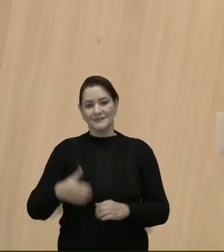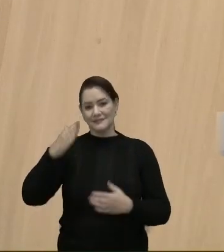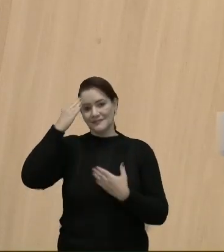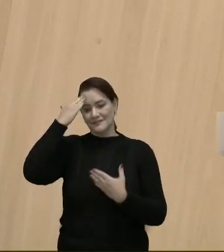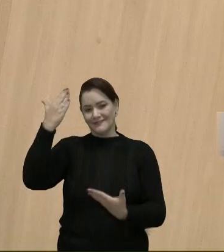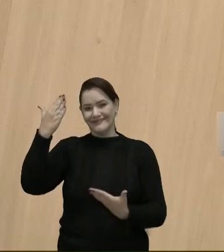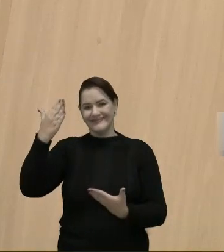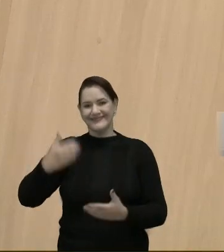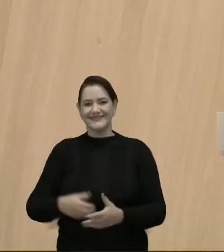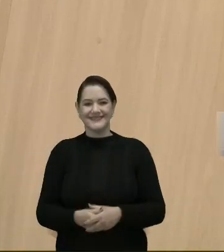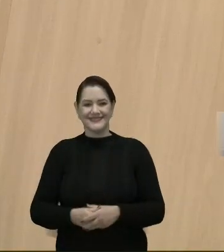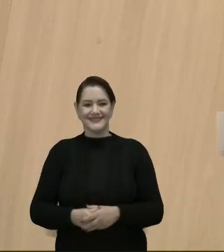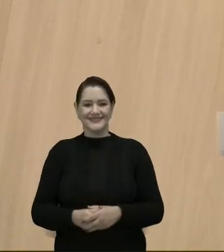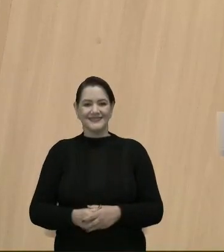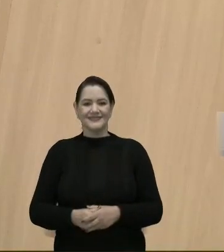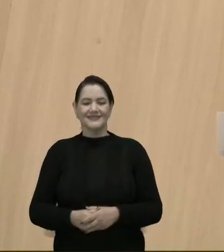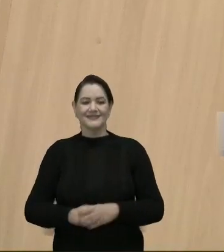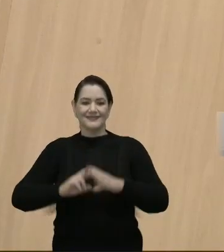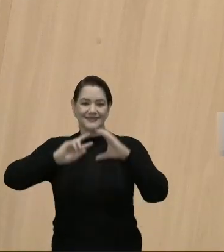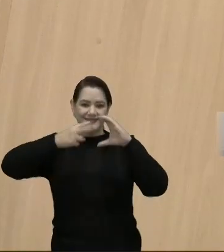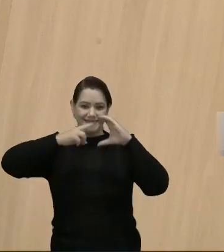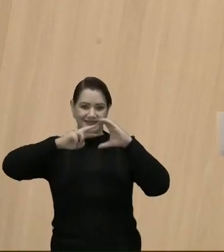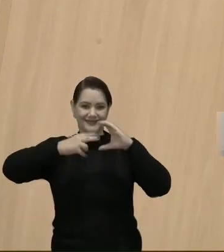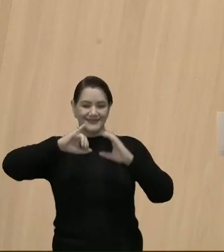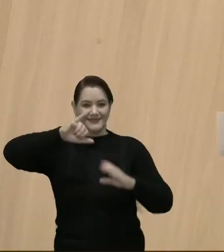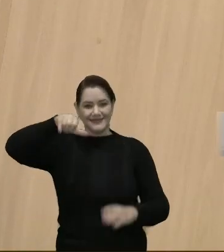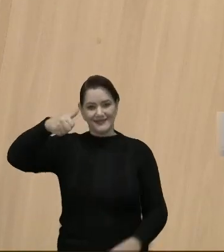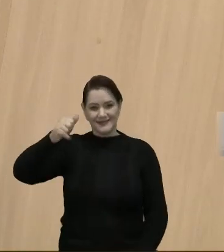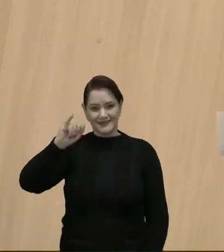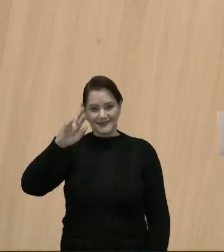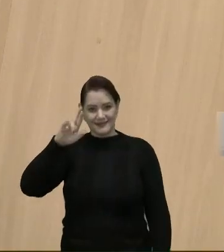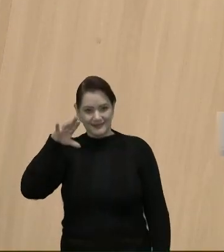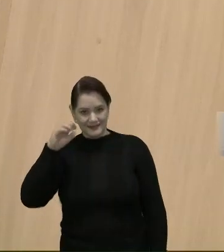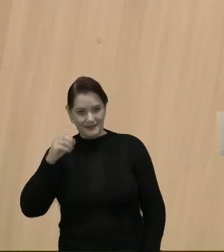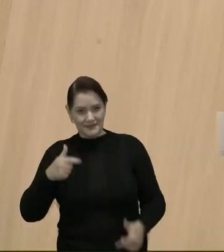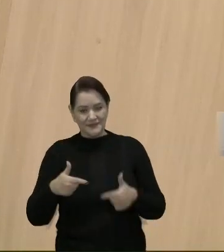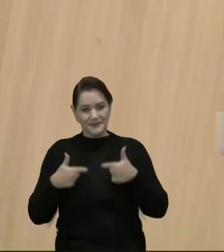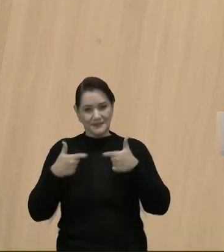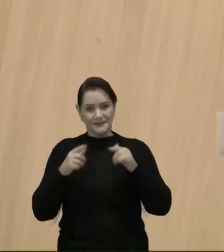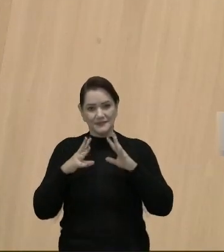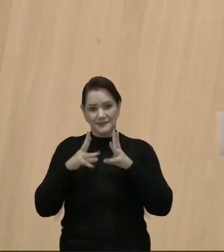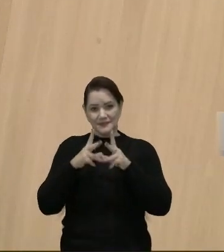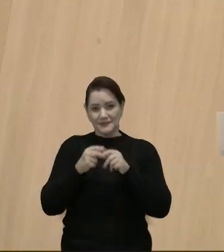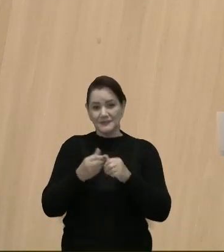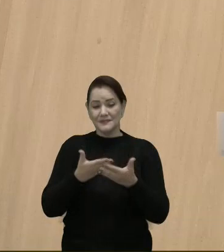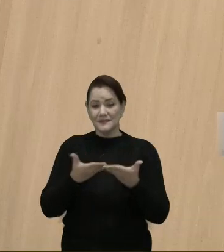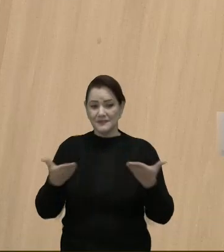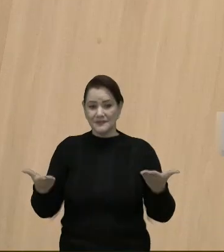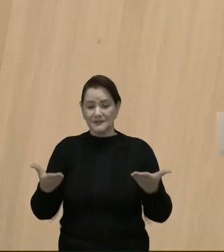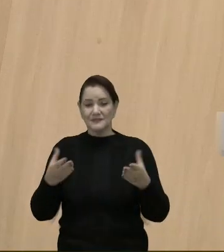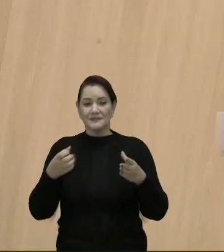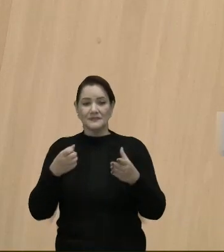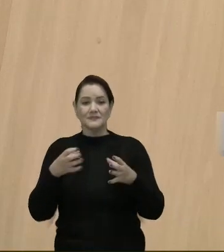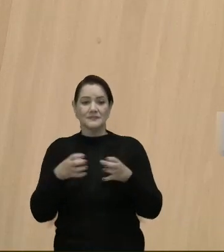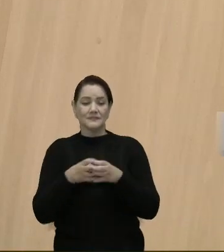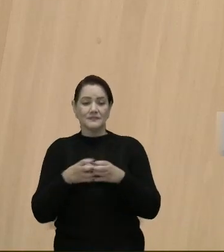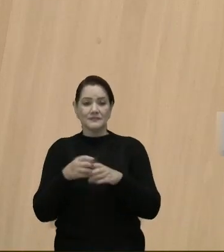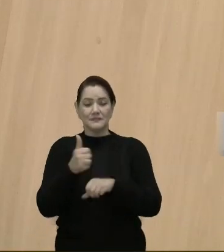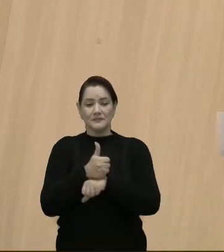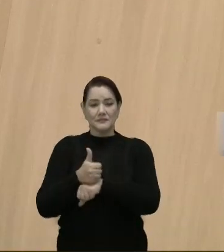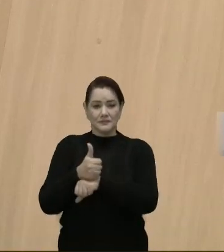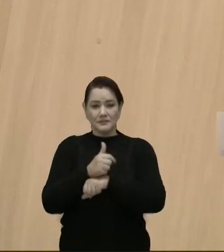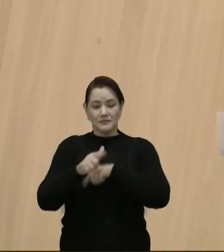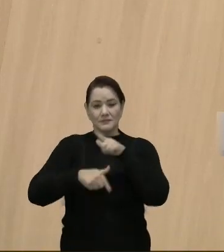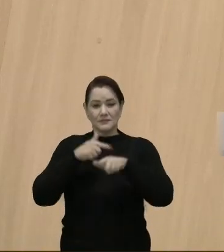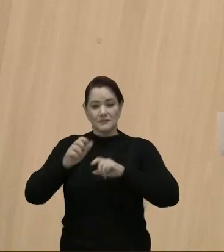sem dúvida nenhuma, essa casa, ao Jairo, que tanto lutou por toda essa categoria, né? Por todos nós que trabalhamos